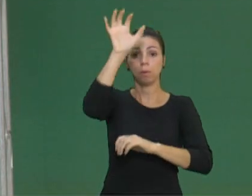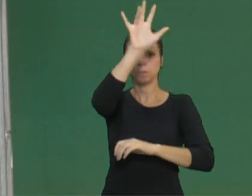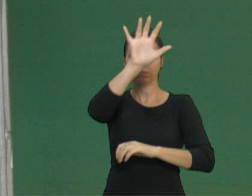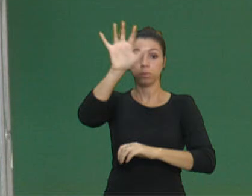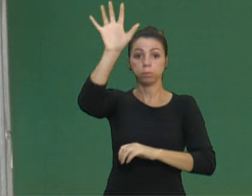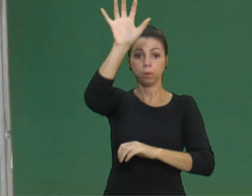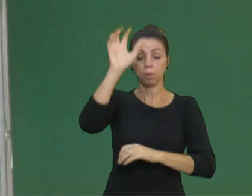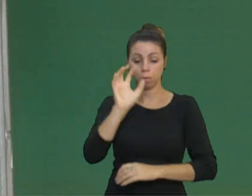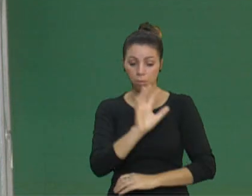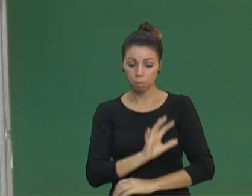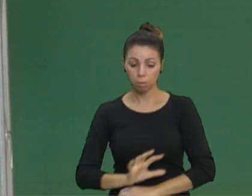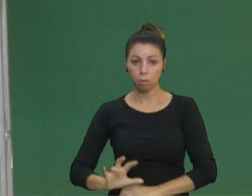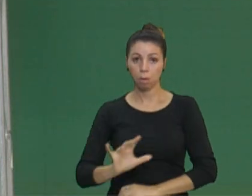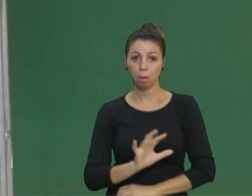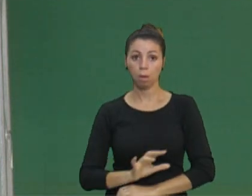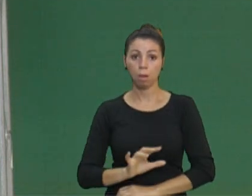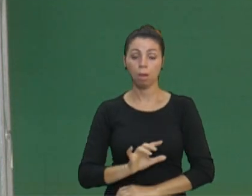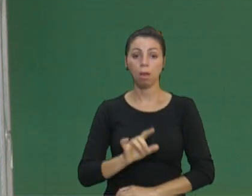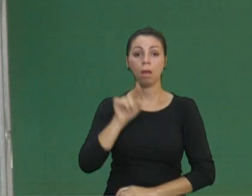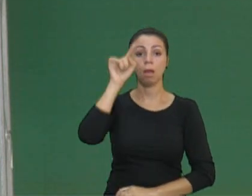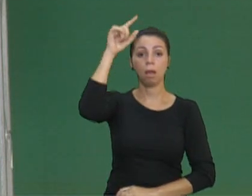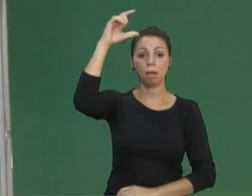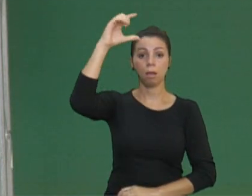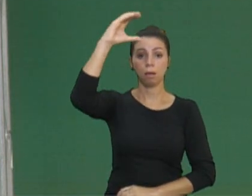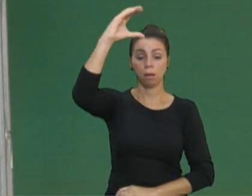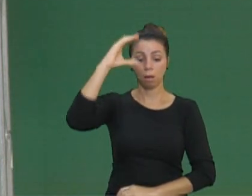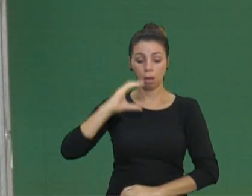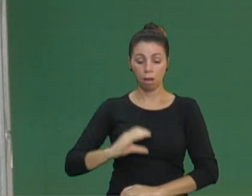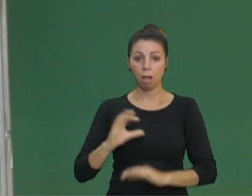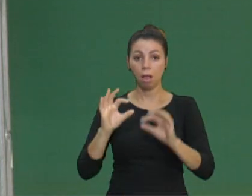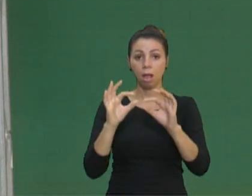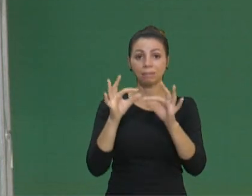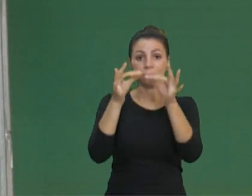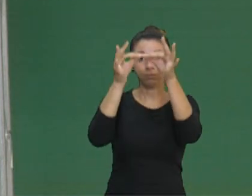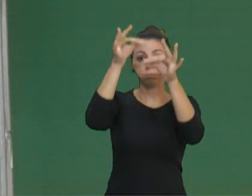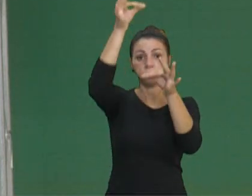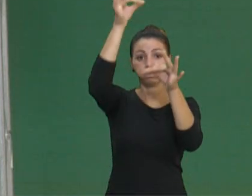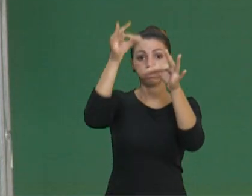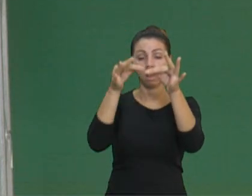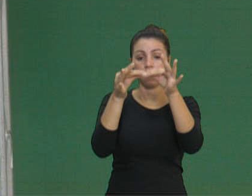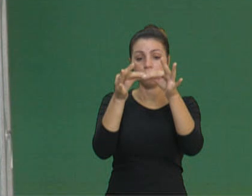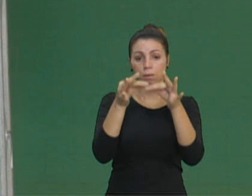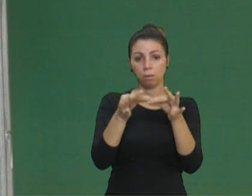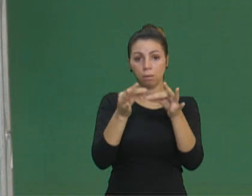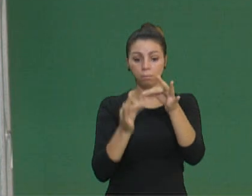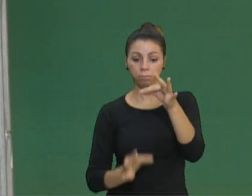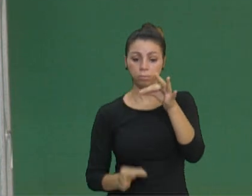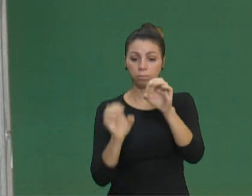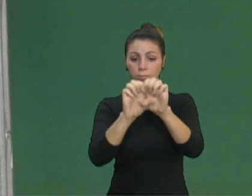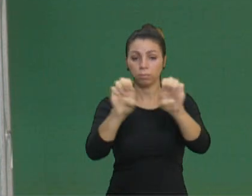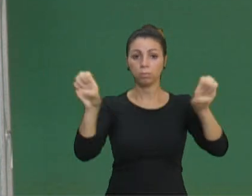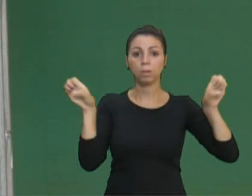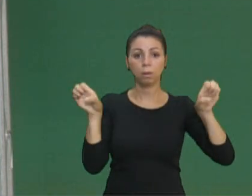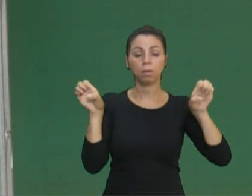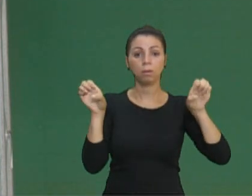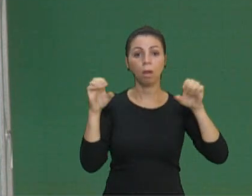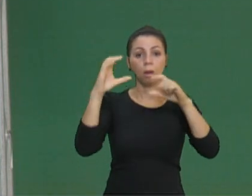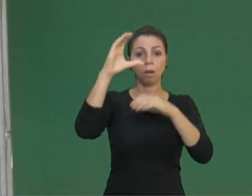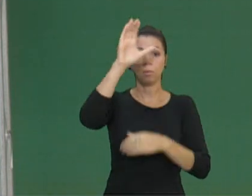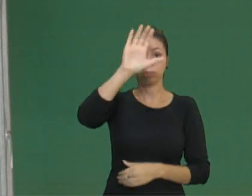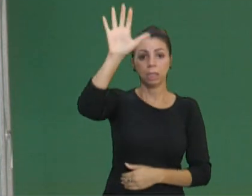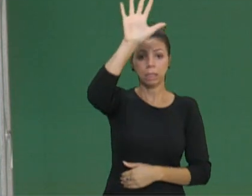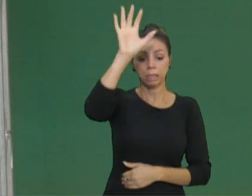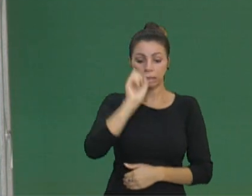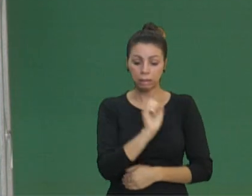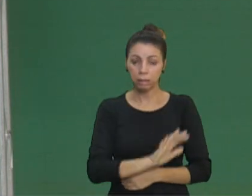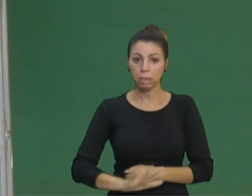também chamadas de temperadas, que são mais distantes da linha do Equador, essas regiões recebem menos luz,